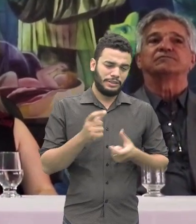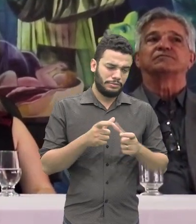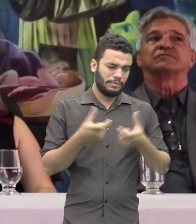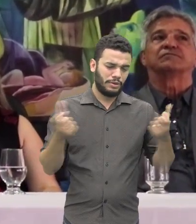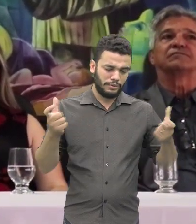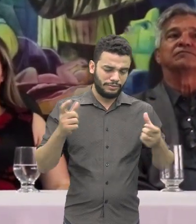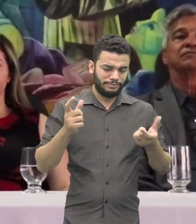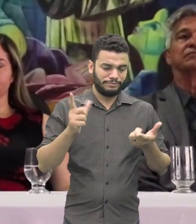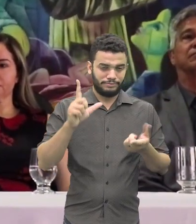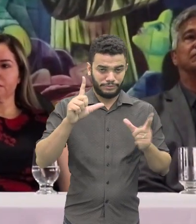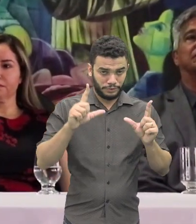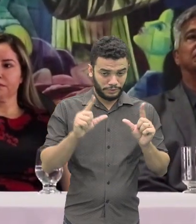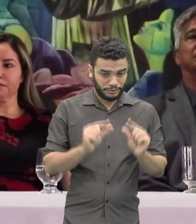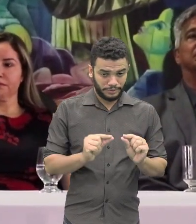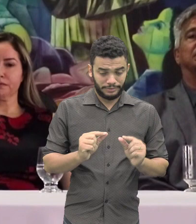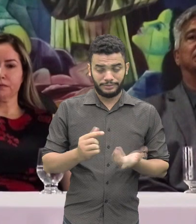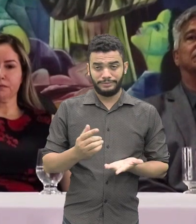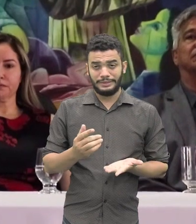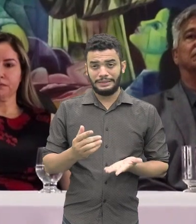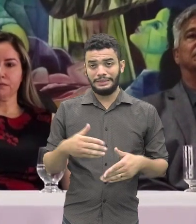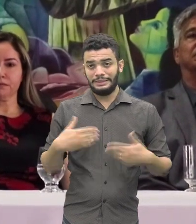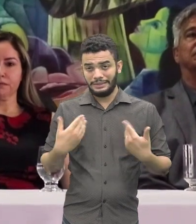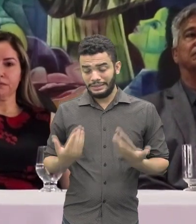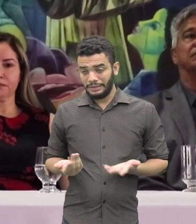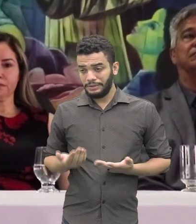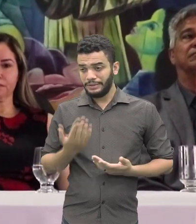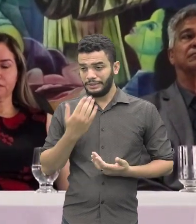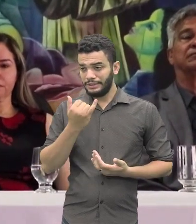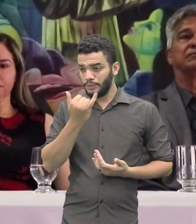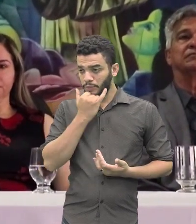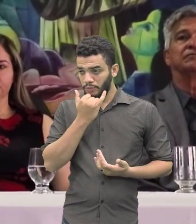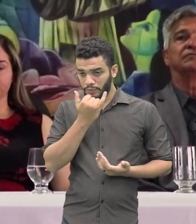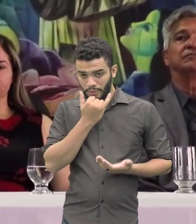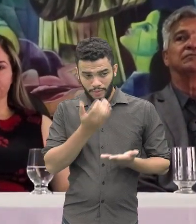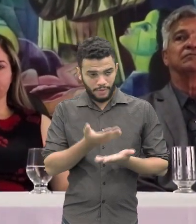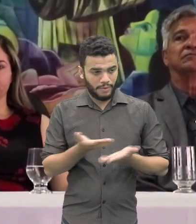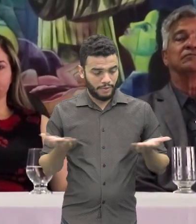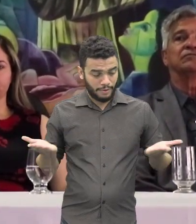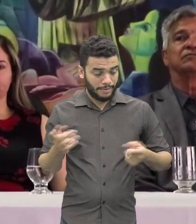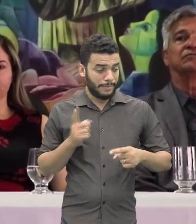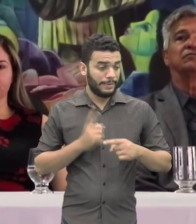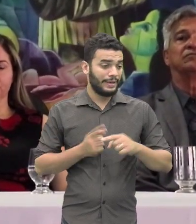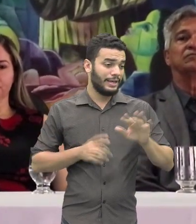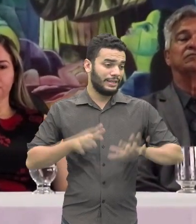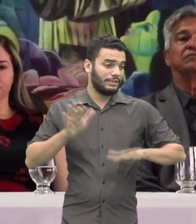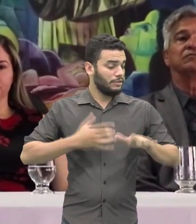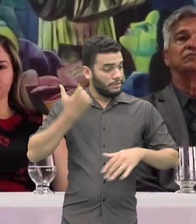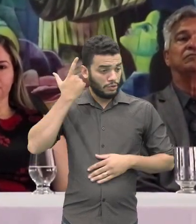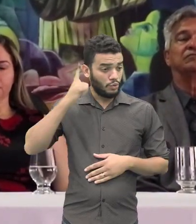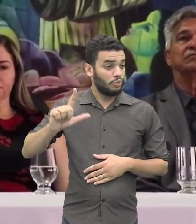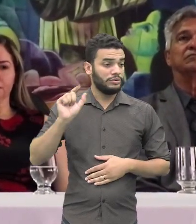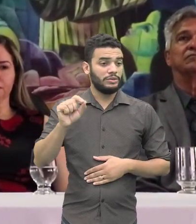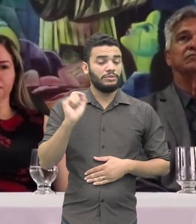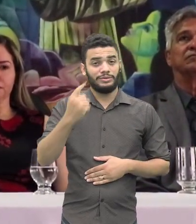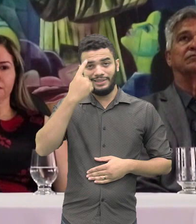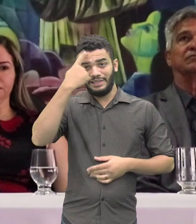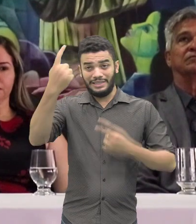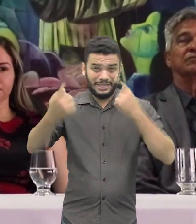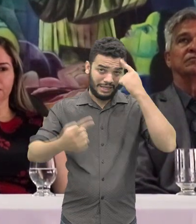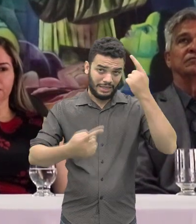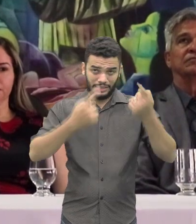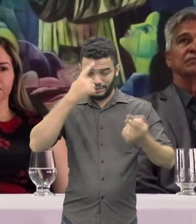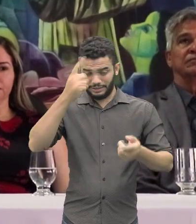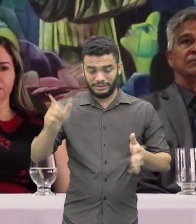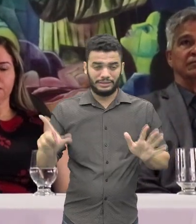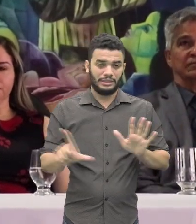a gente pede desculpas também porque talvez a gente não consegue cumprir tudo que nós desejamos tudo que é